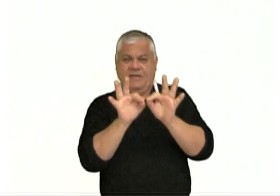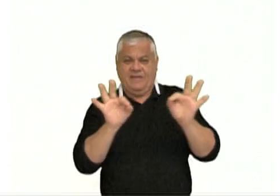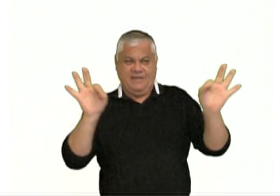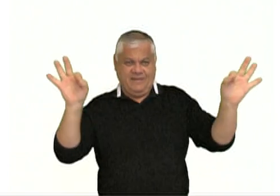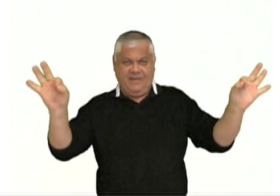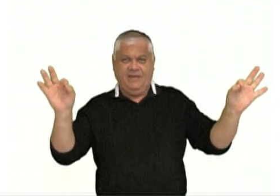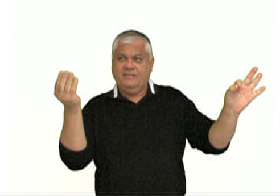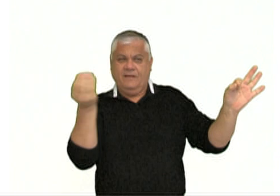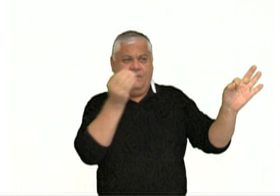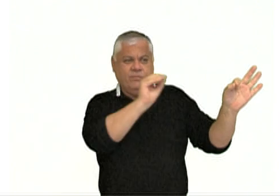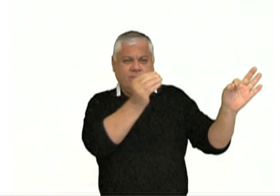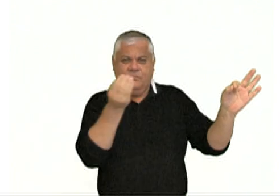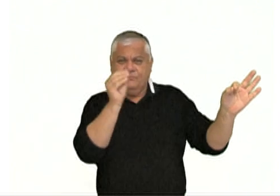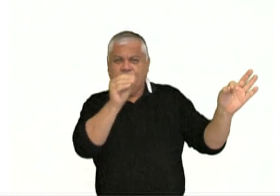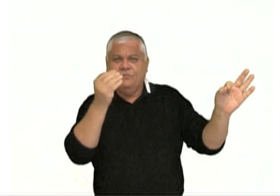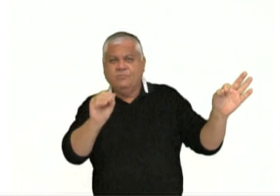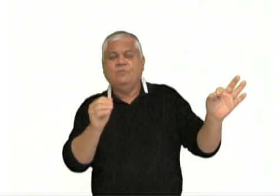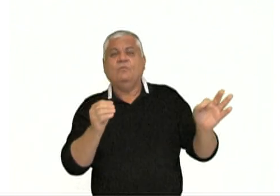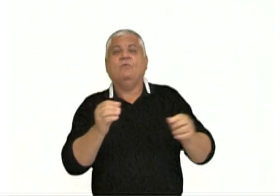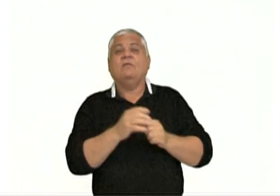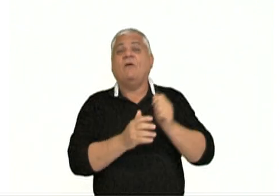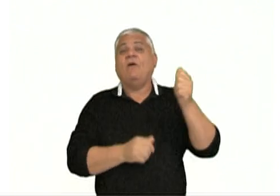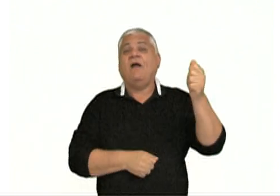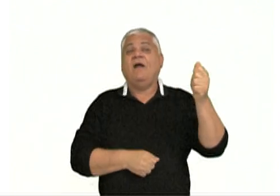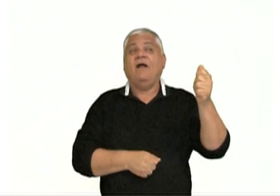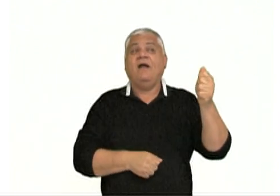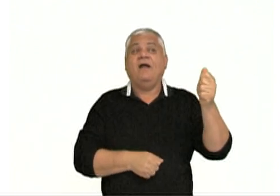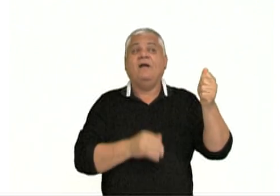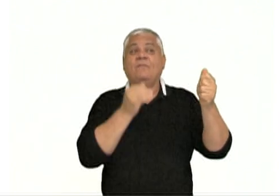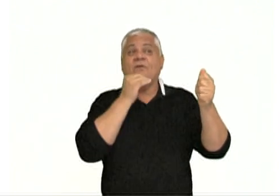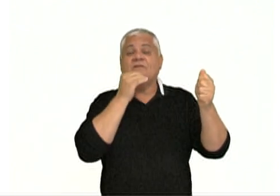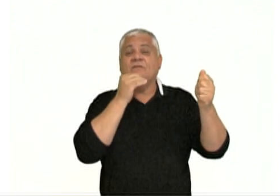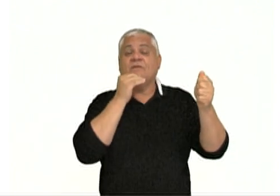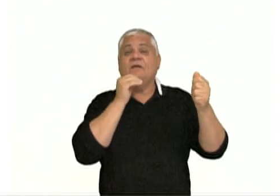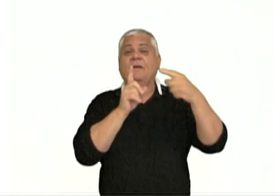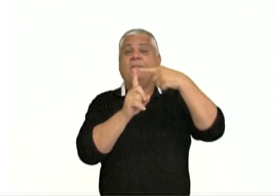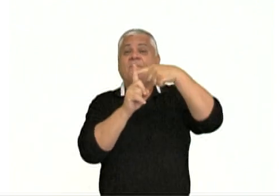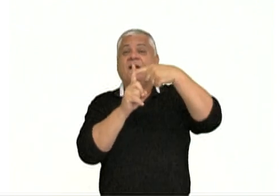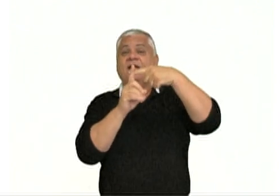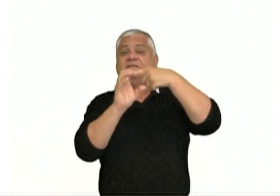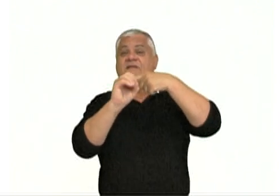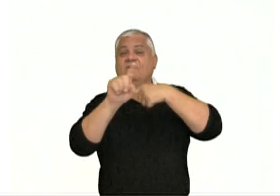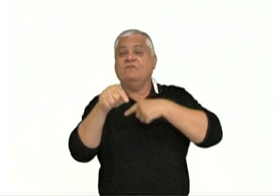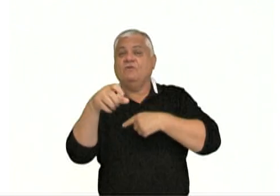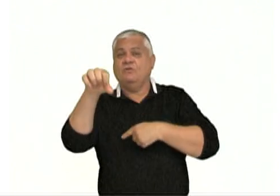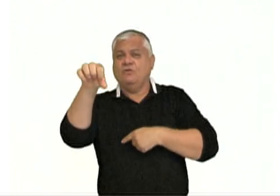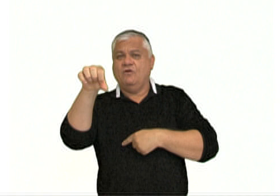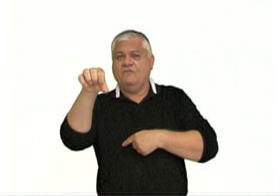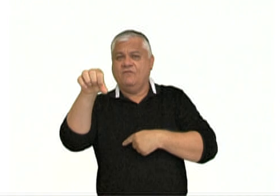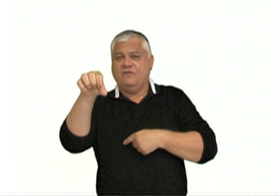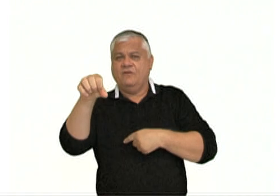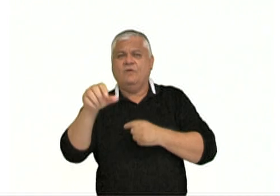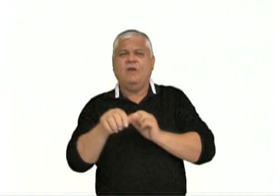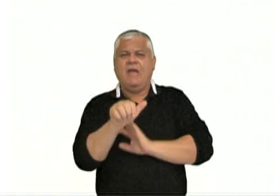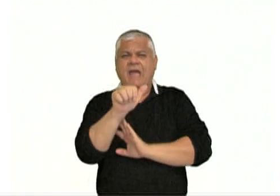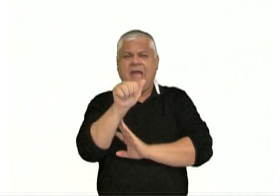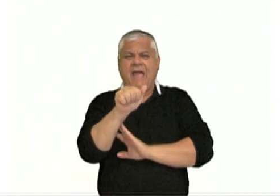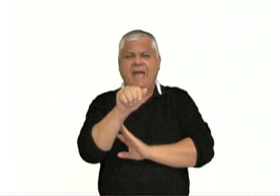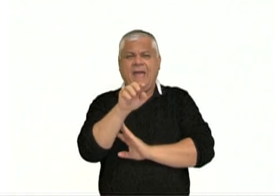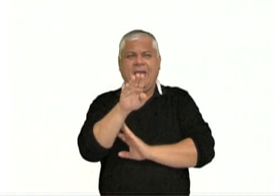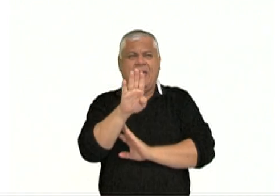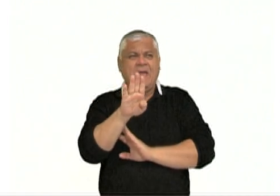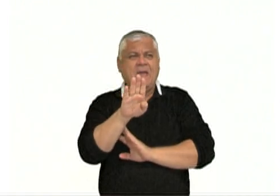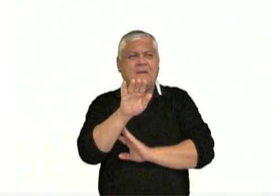numérica dos pontos. Ponto A, de abscissa mais 0,9. O que é